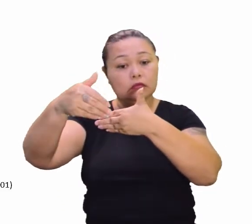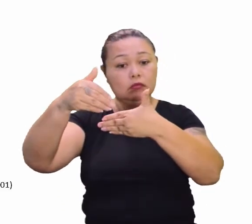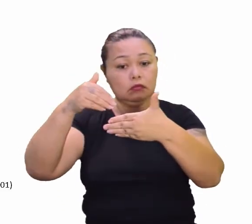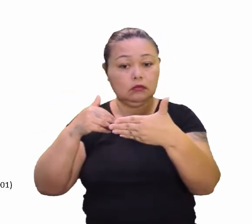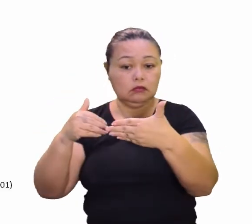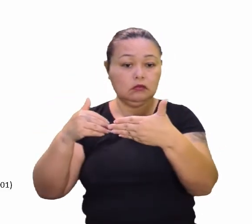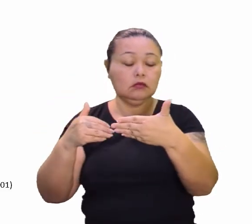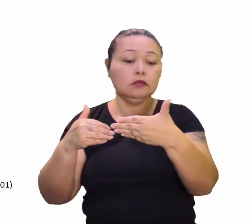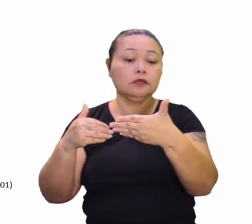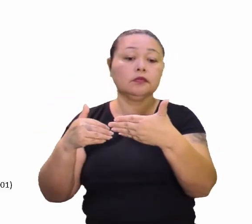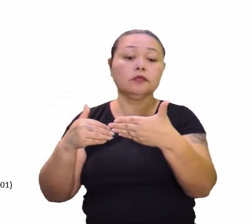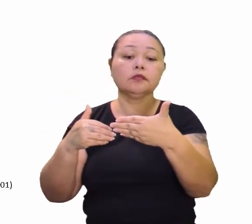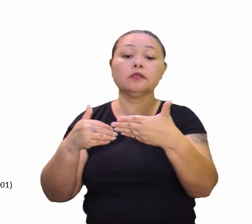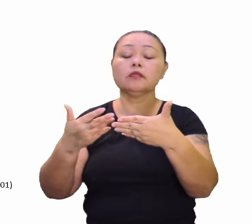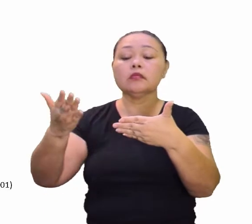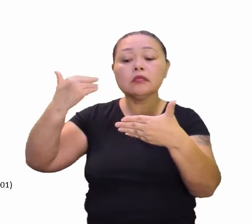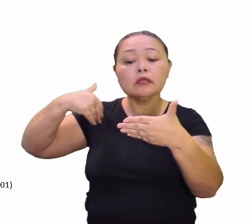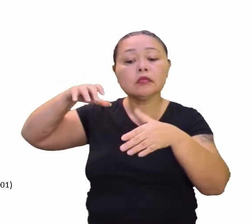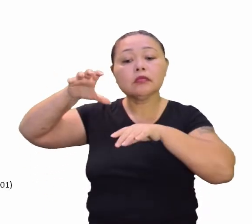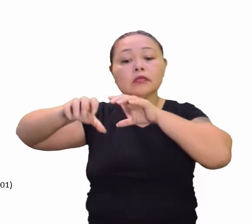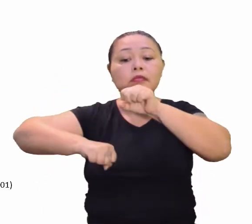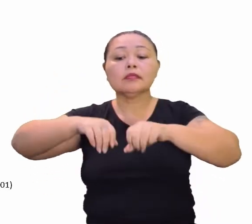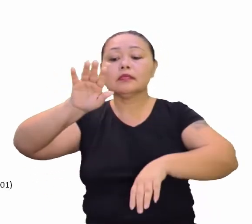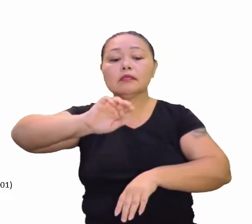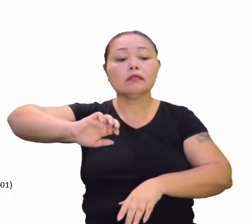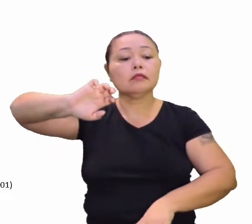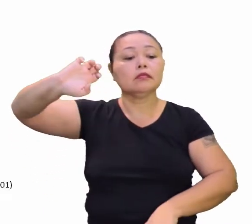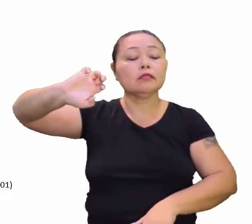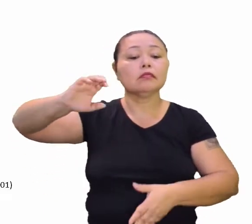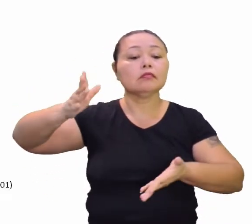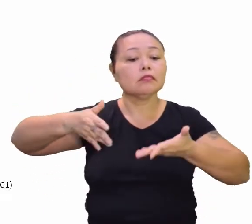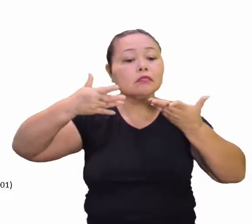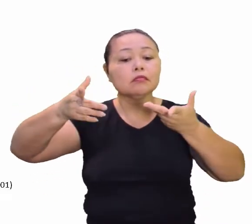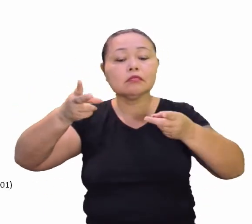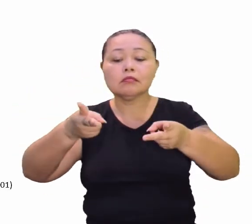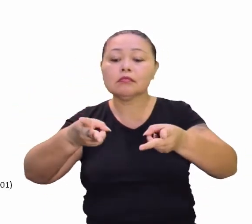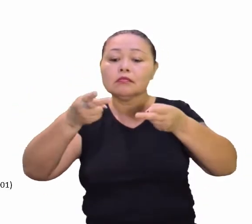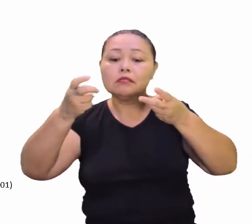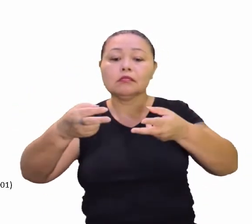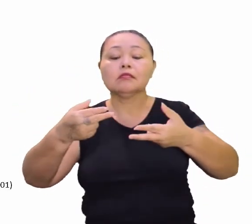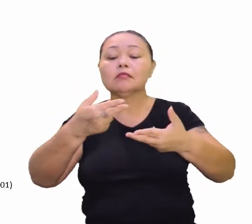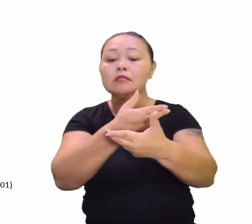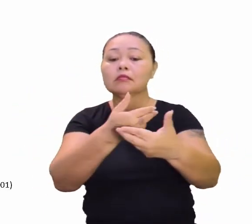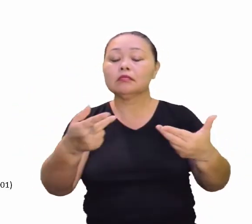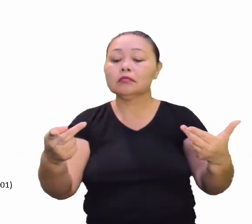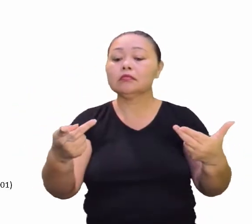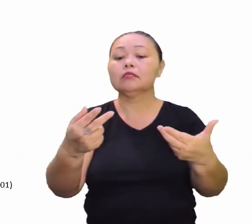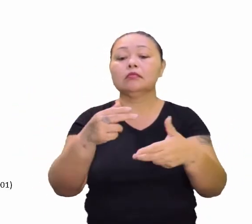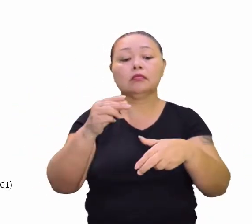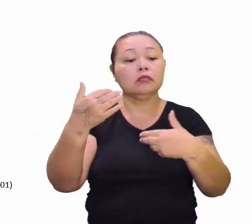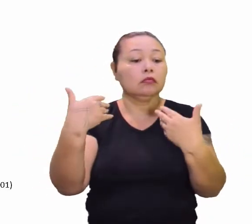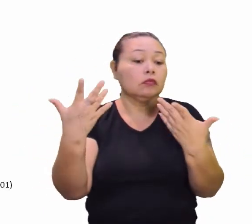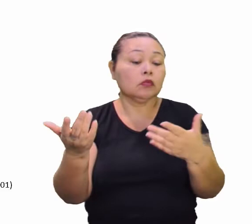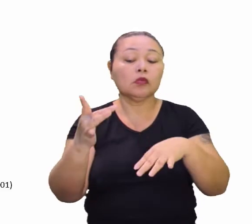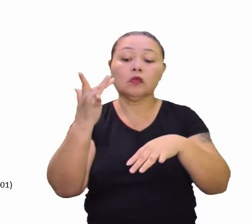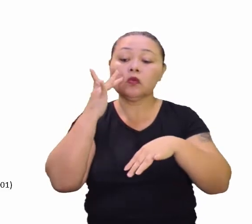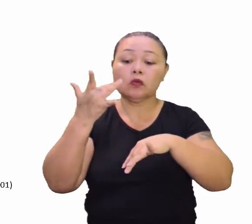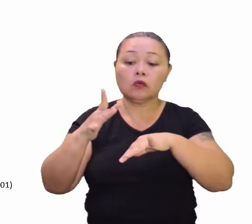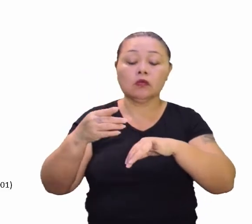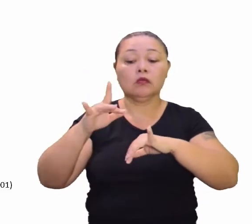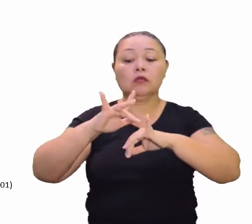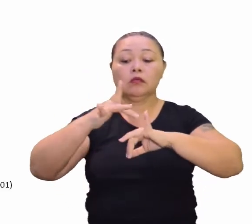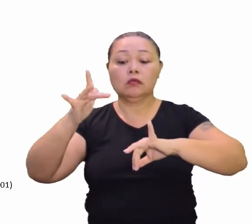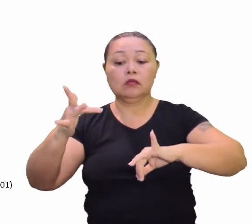dessa fronteira, onde desde a colonização europeia promoveu-se a exploração de recursos primários, como